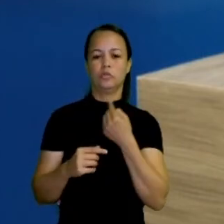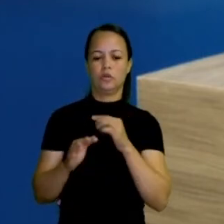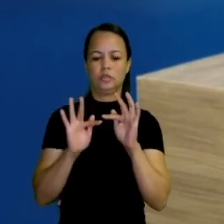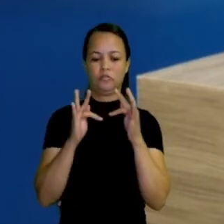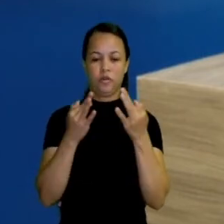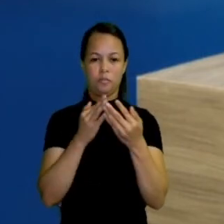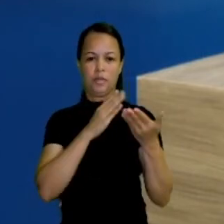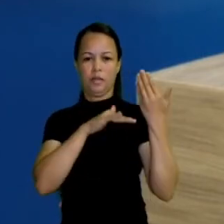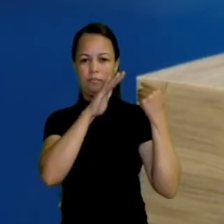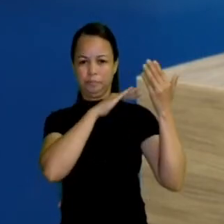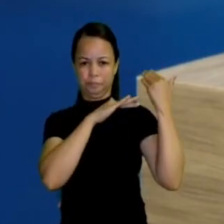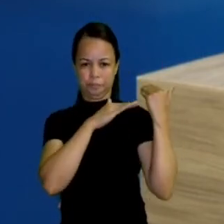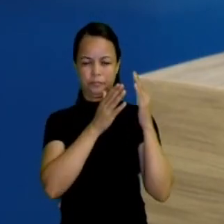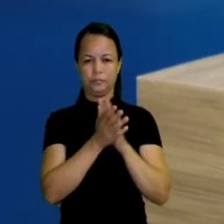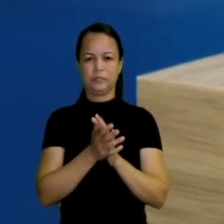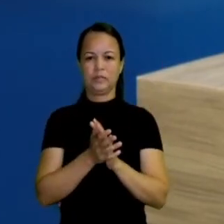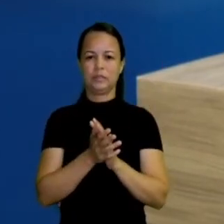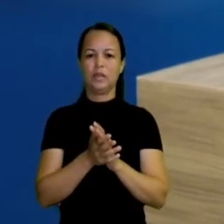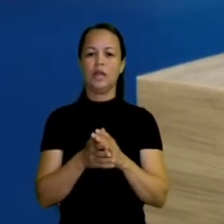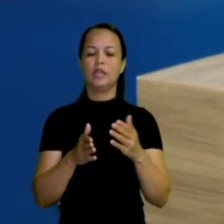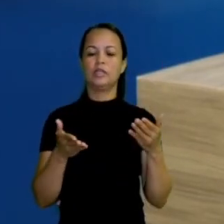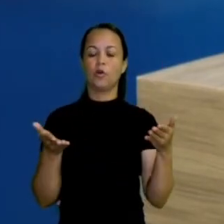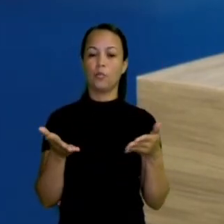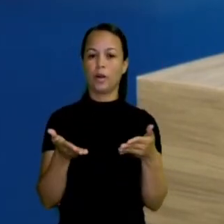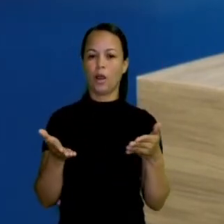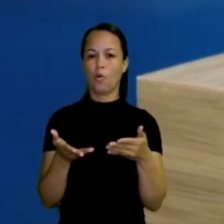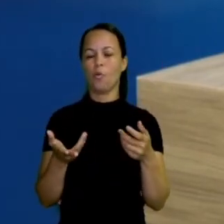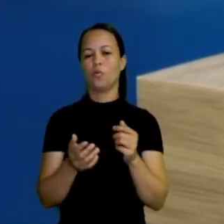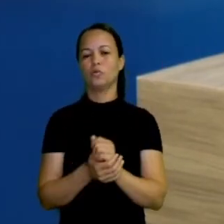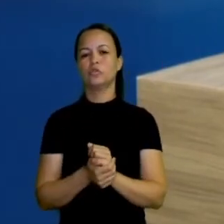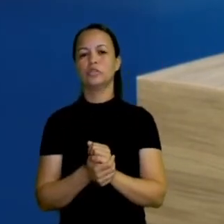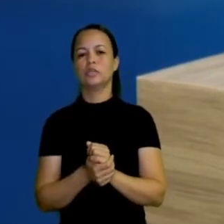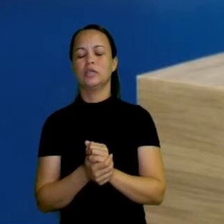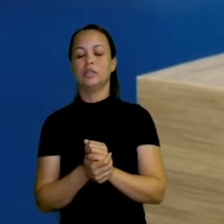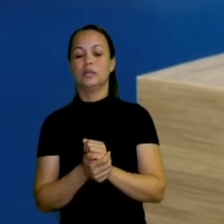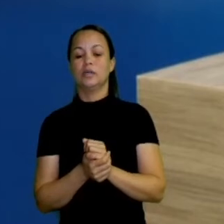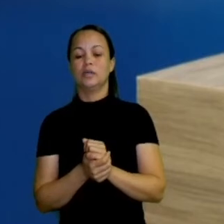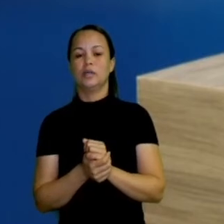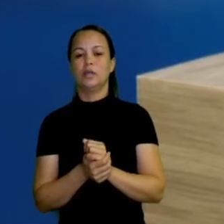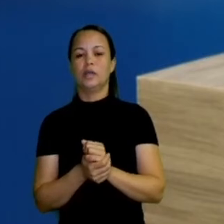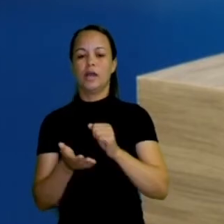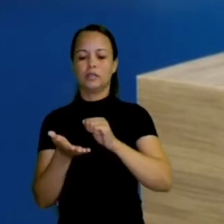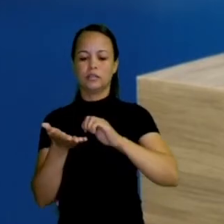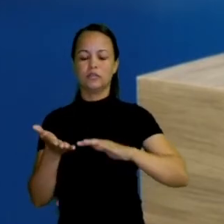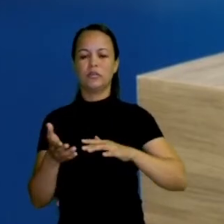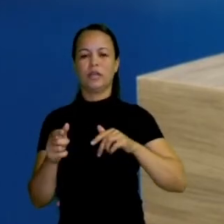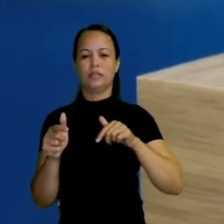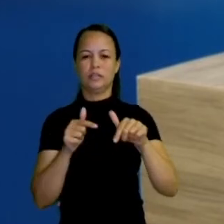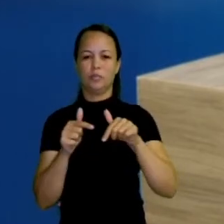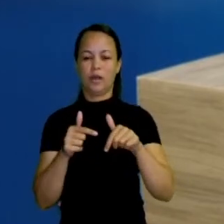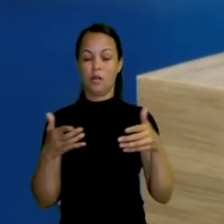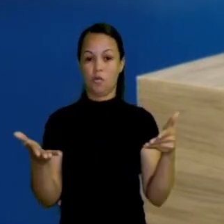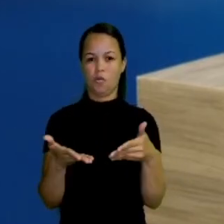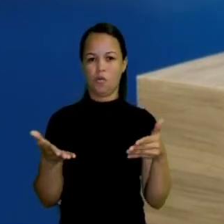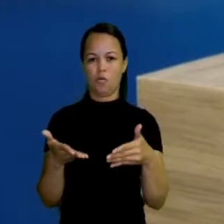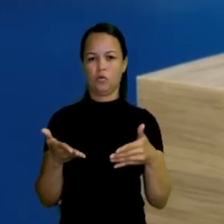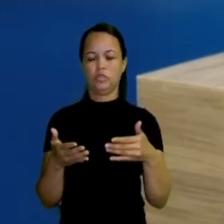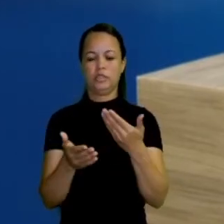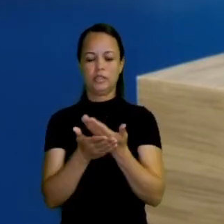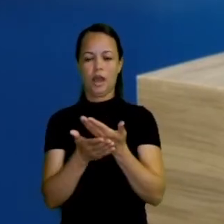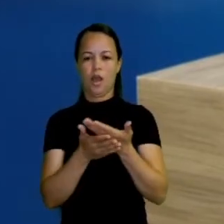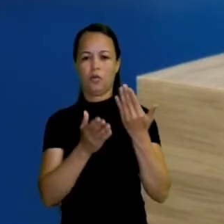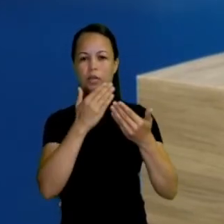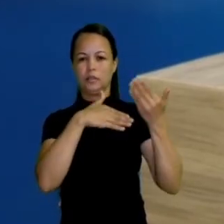certo? E para hoje, o assunto que fomos trabalhados hoje, né, e na aula anterior, ele